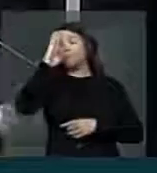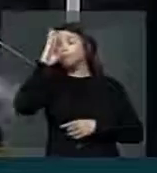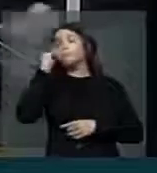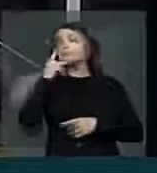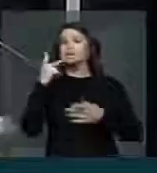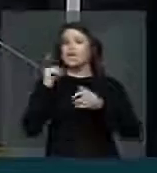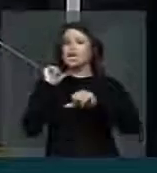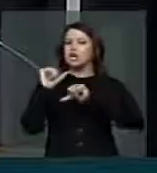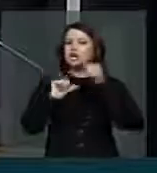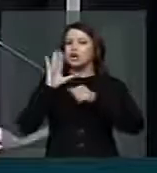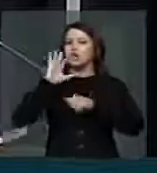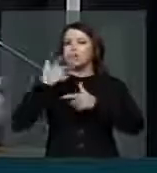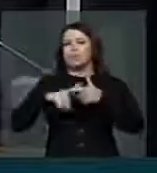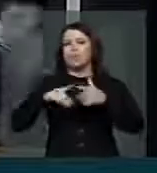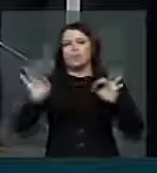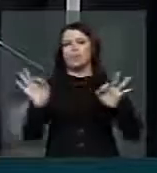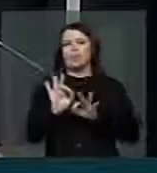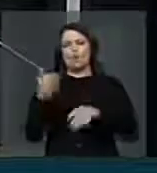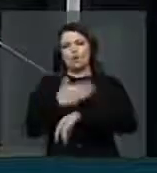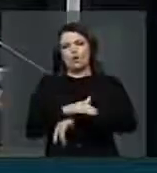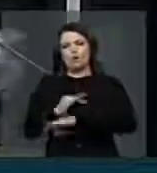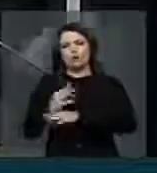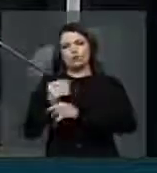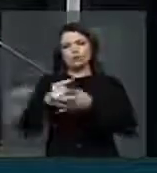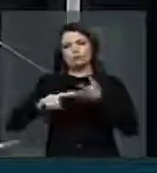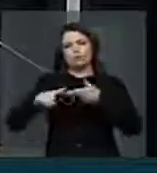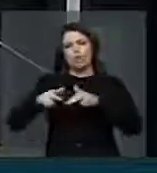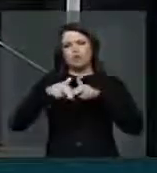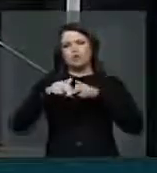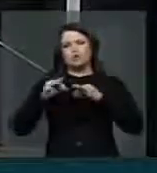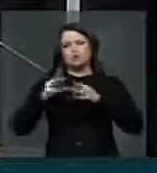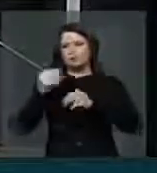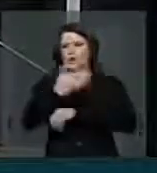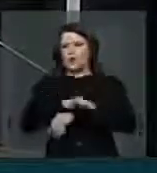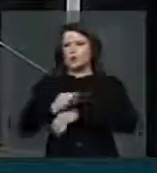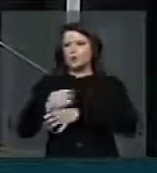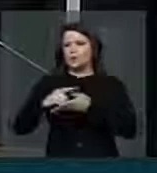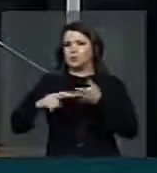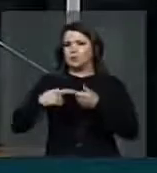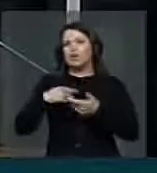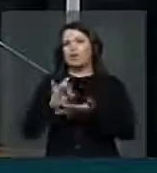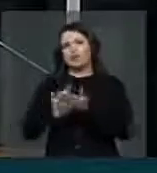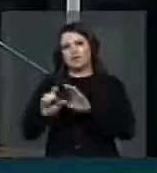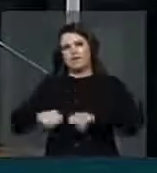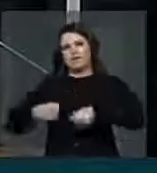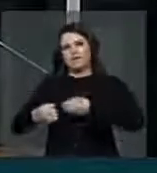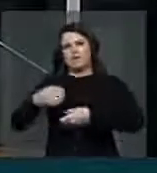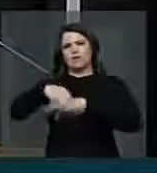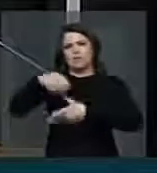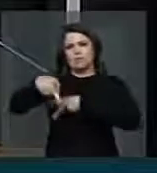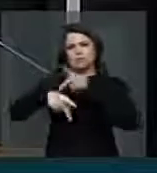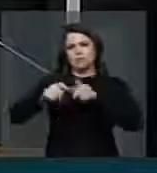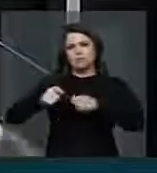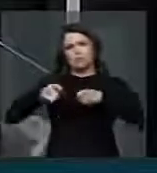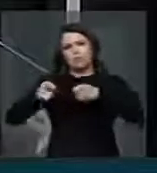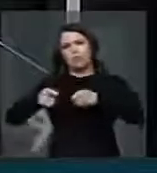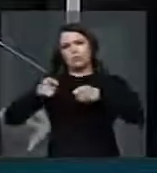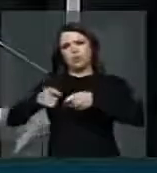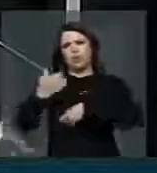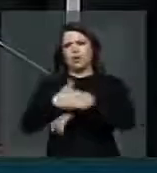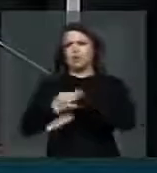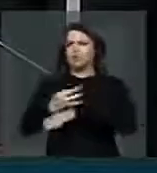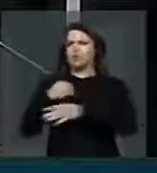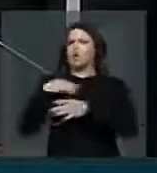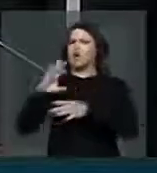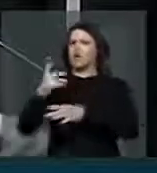das pessoas que estão na rua, e não resolve porque as causas do povo nas ruas, e que eu também defendo a população mobilizada nas ruas, claro que sou